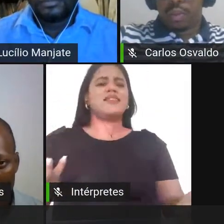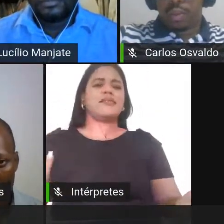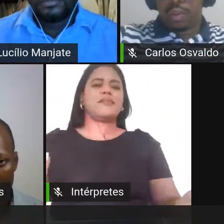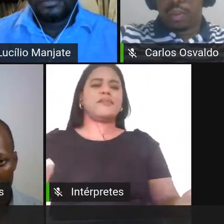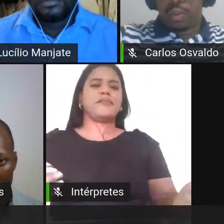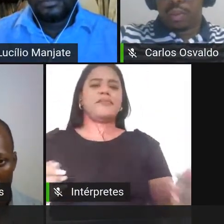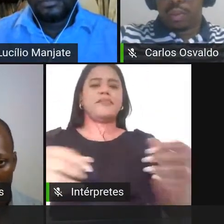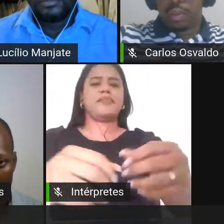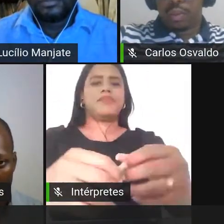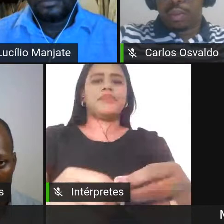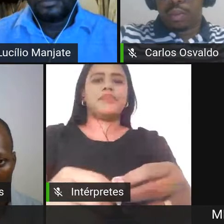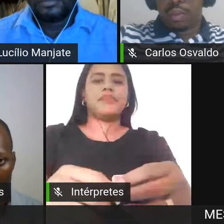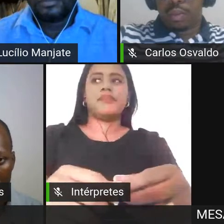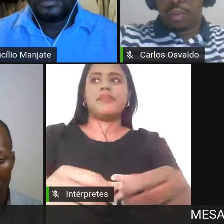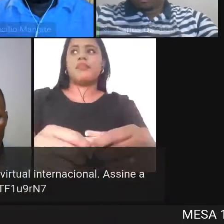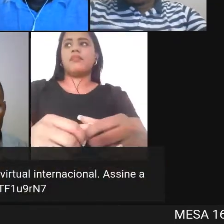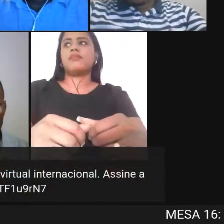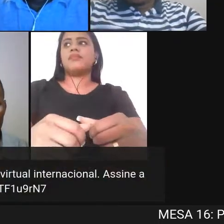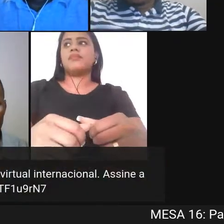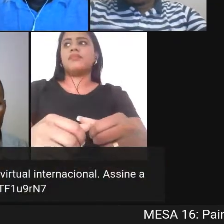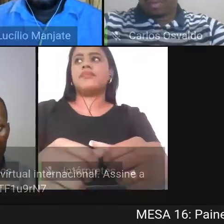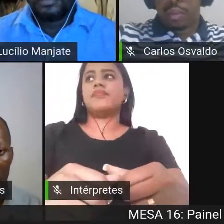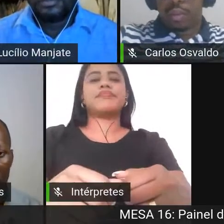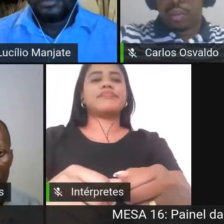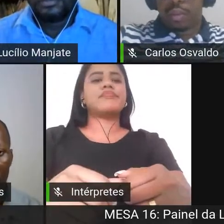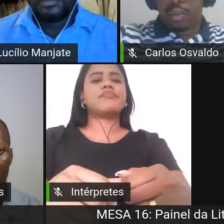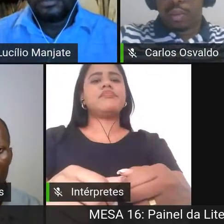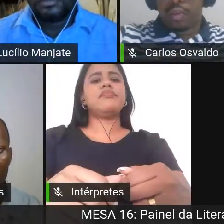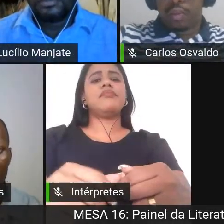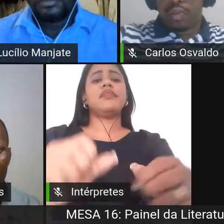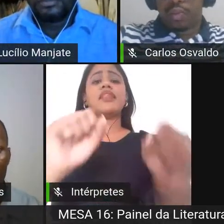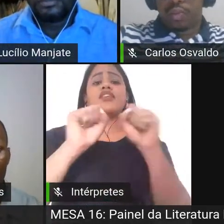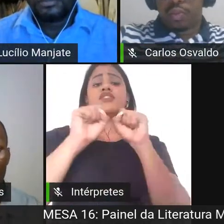nesses temas, estar ali a explorar.